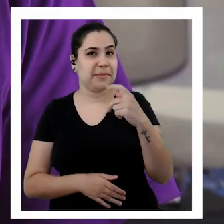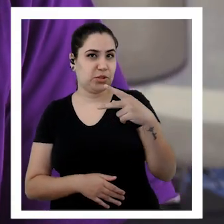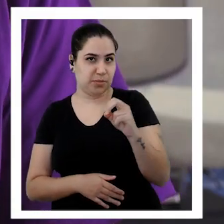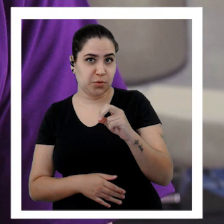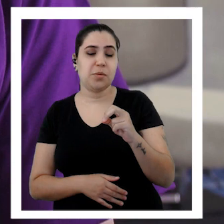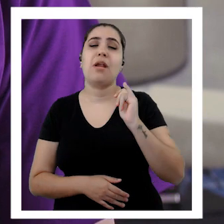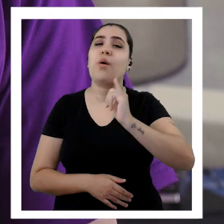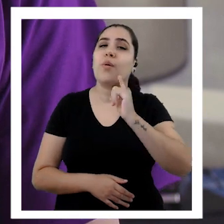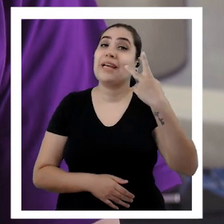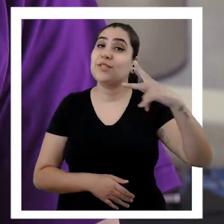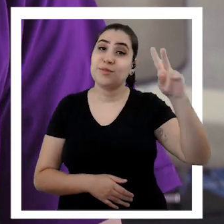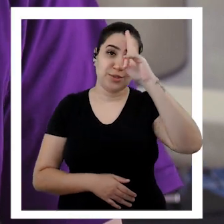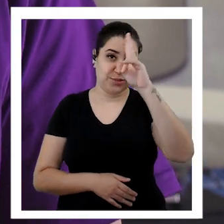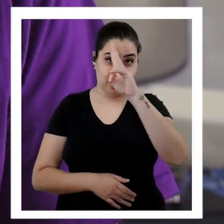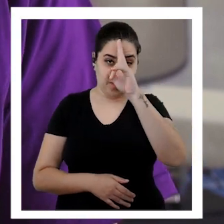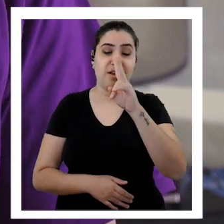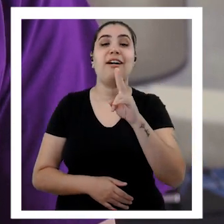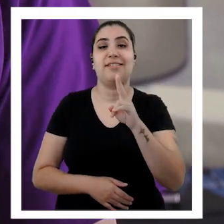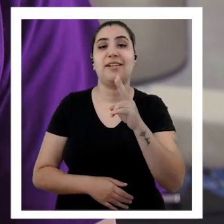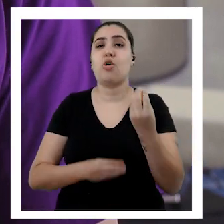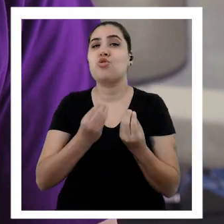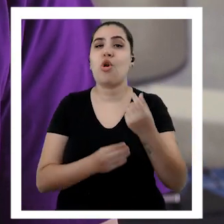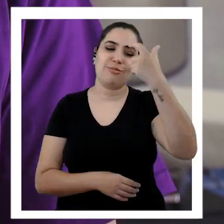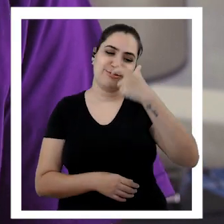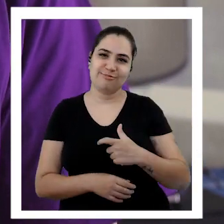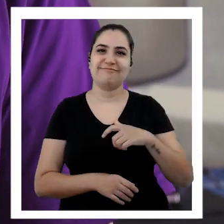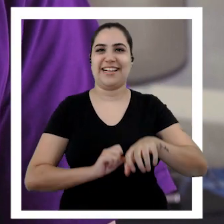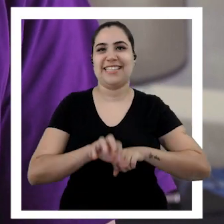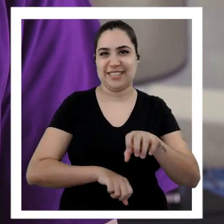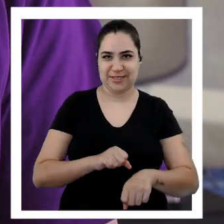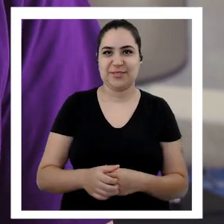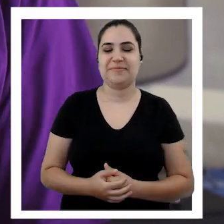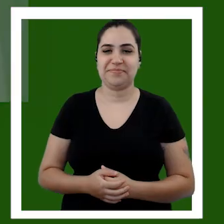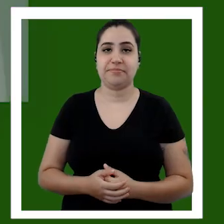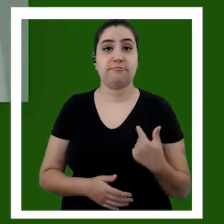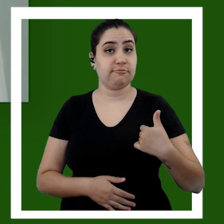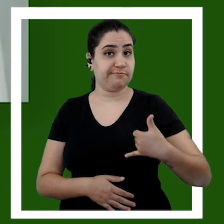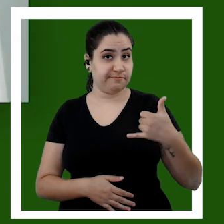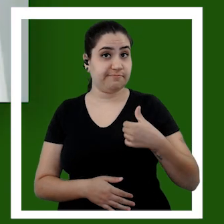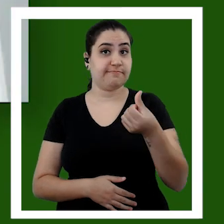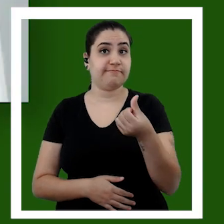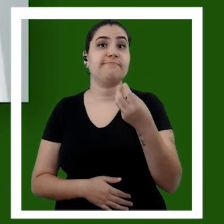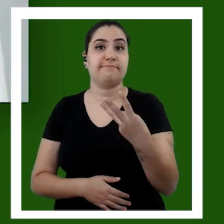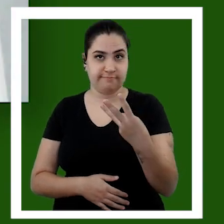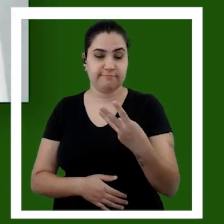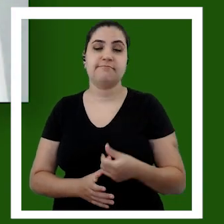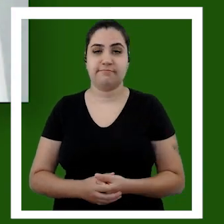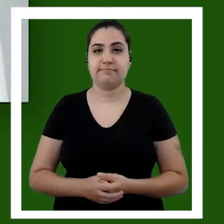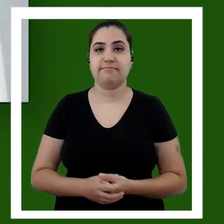chamar o Bispo para contar a sua história como catador. Tenho